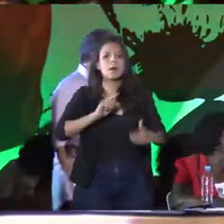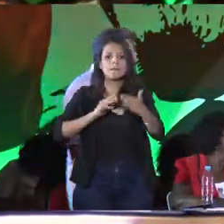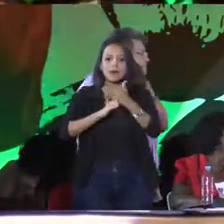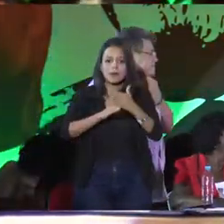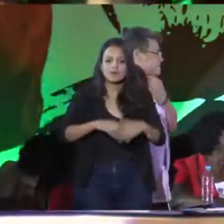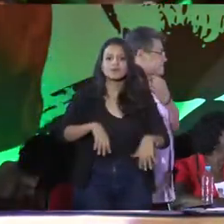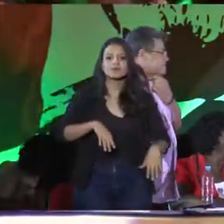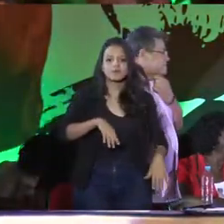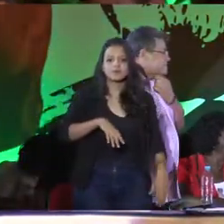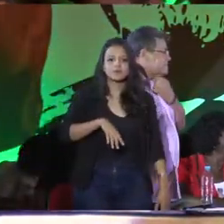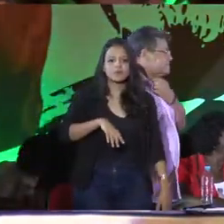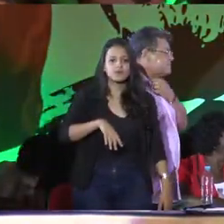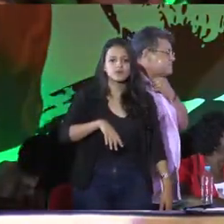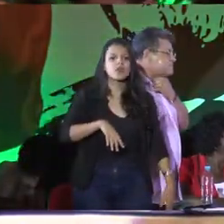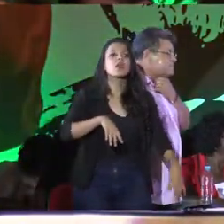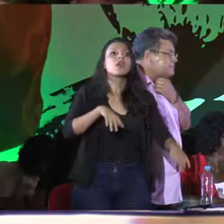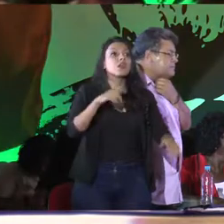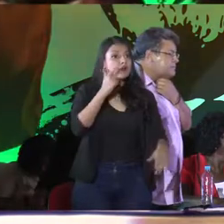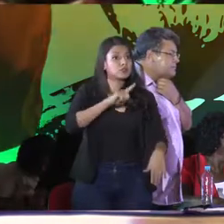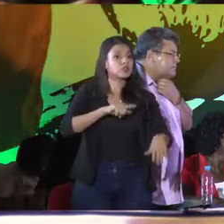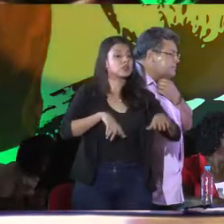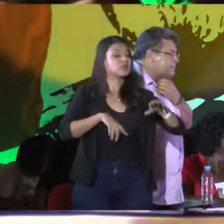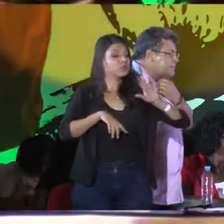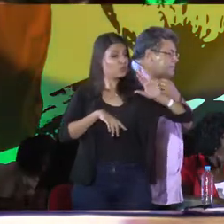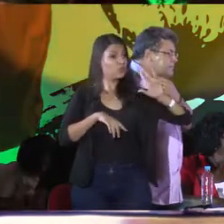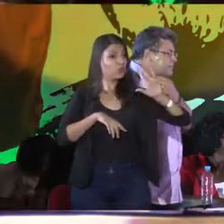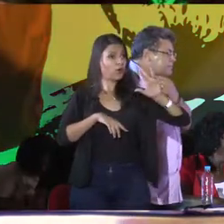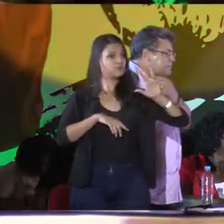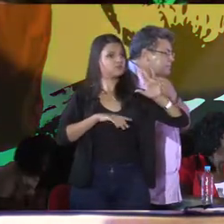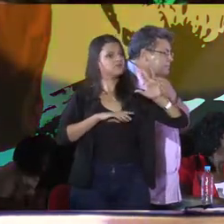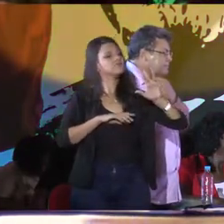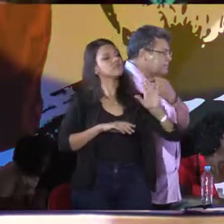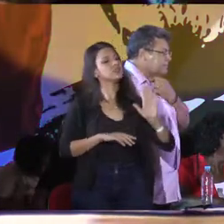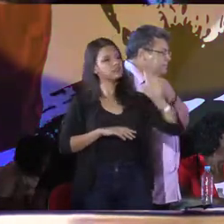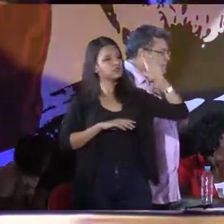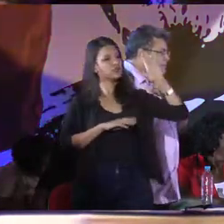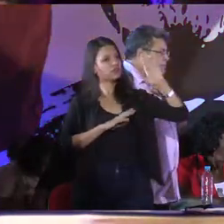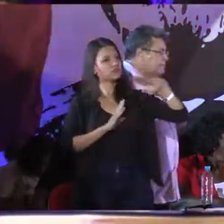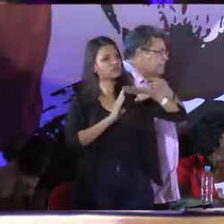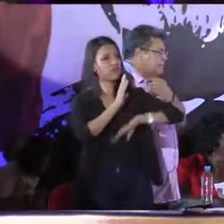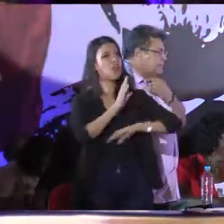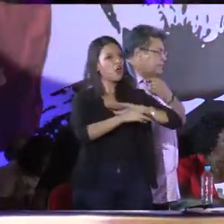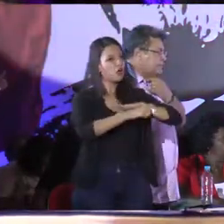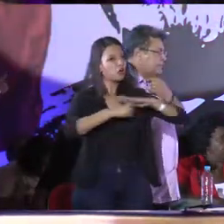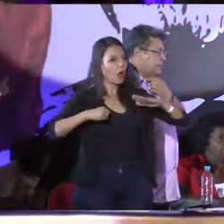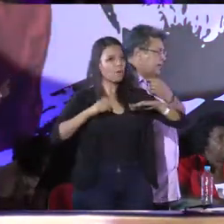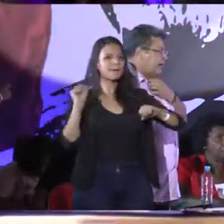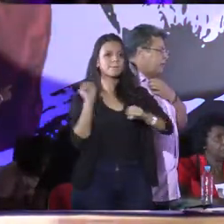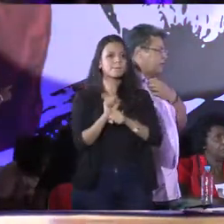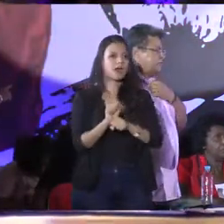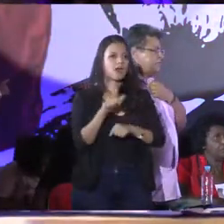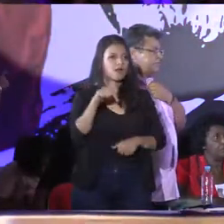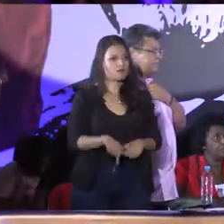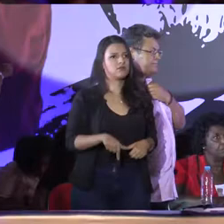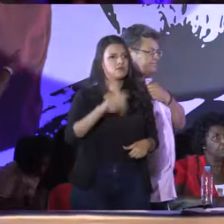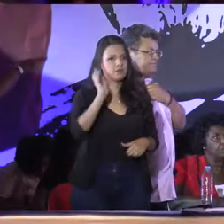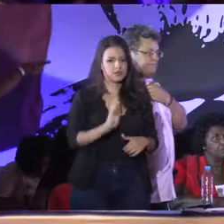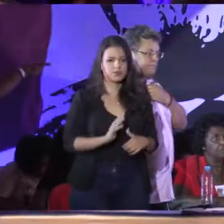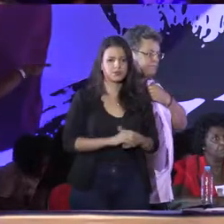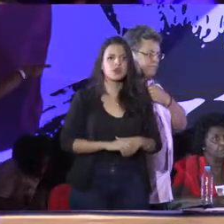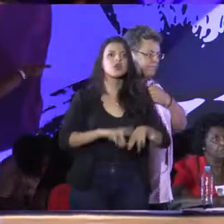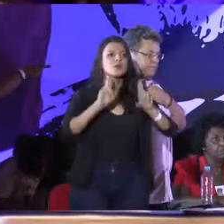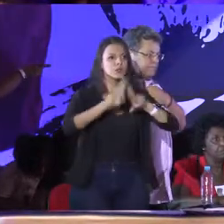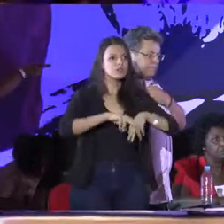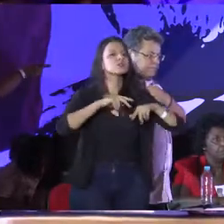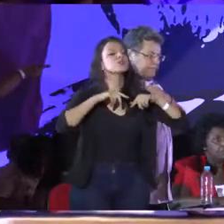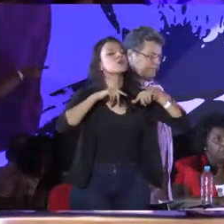e eleger o Lula, para que a gente possa impedir esse golpe a continuado no nosso país. Portanto,